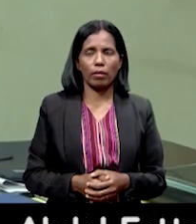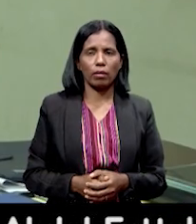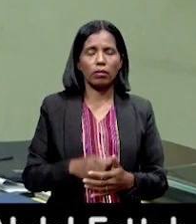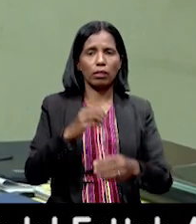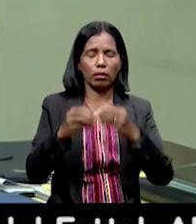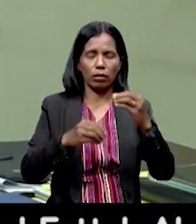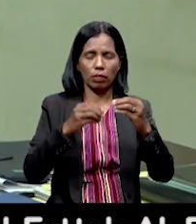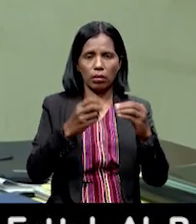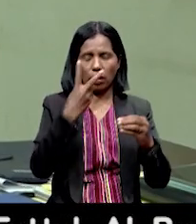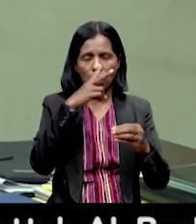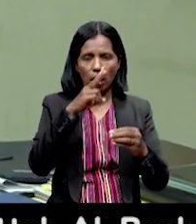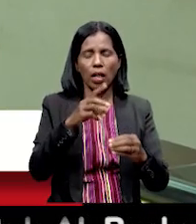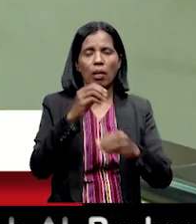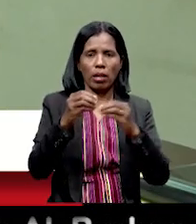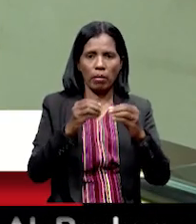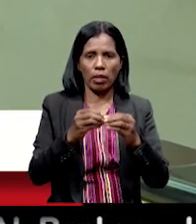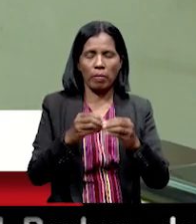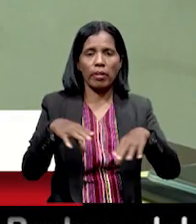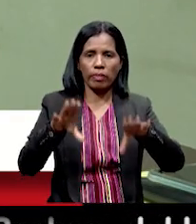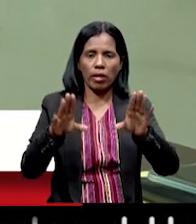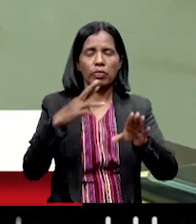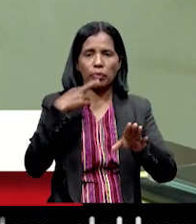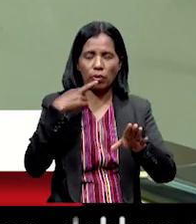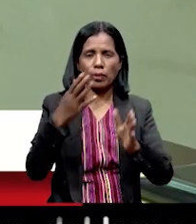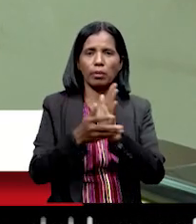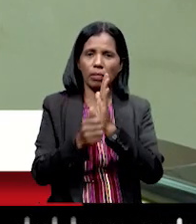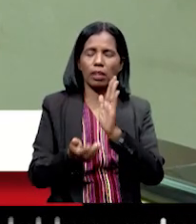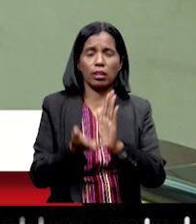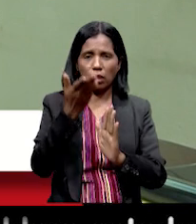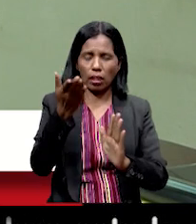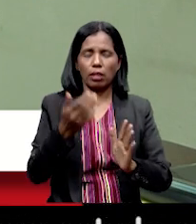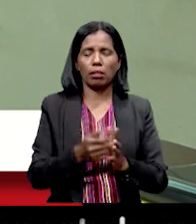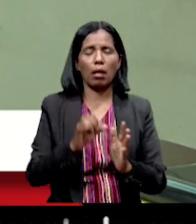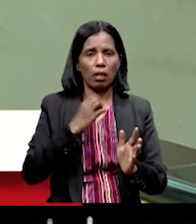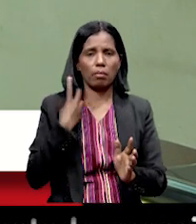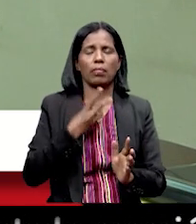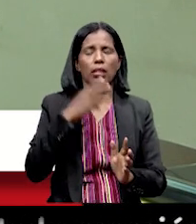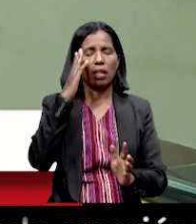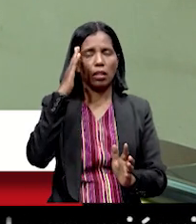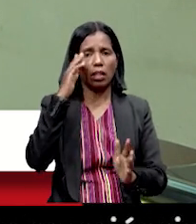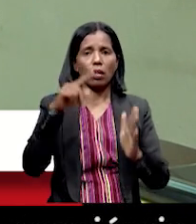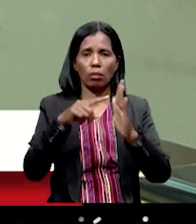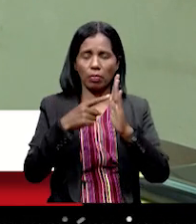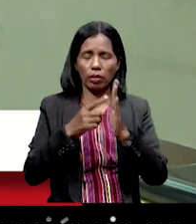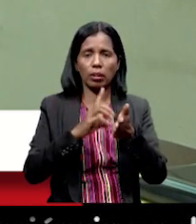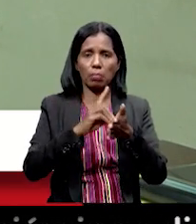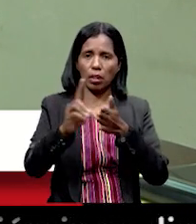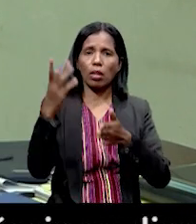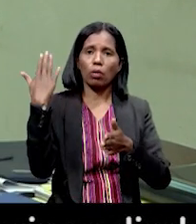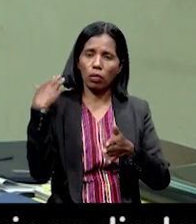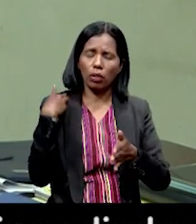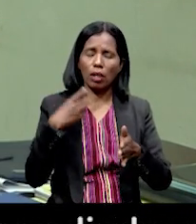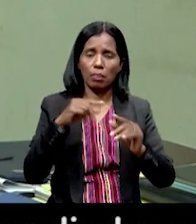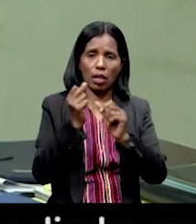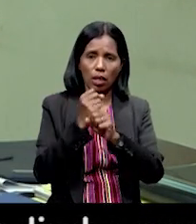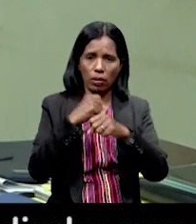Comercial reconhecida, né? E Direção Nacional de Regulação Comercial e Proteção do Consumidor e saúde e a semana curta que a mim forma na